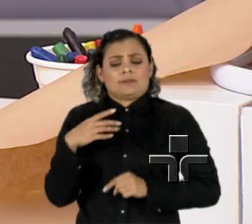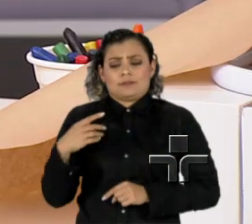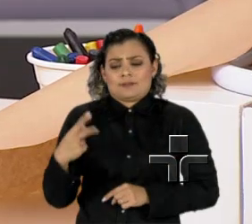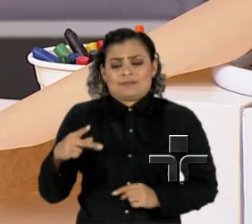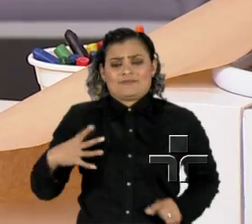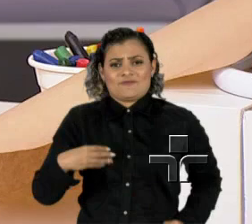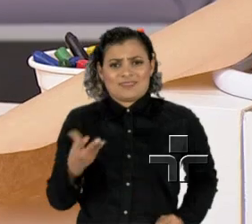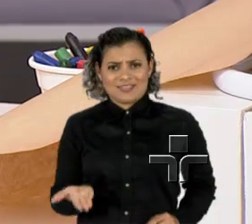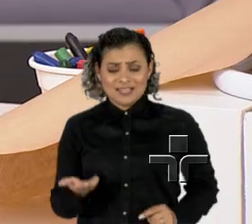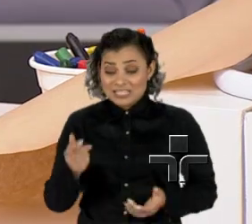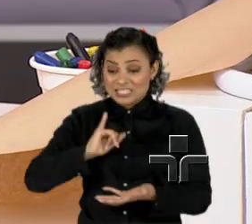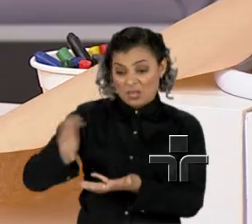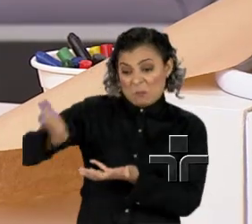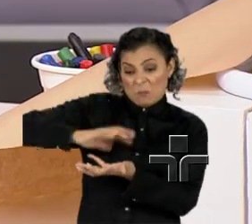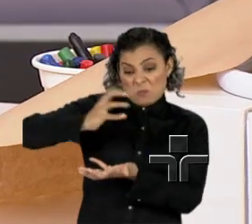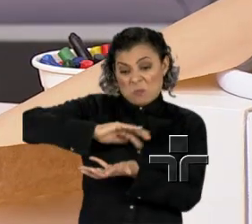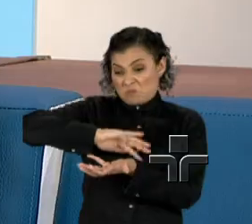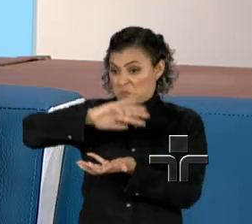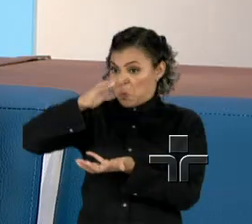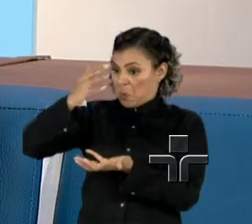encher o prato da criança, aí ela